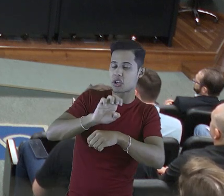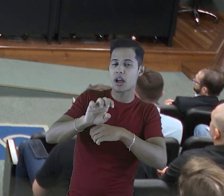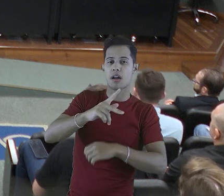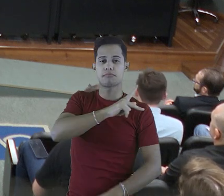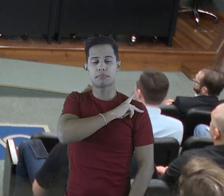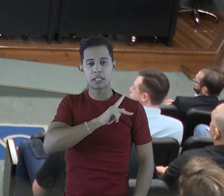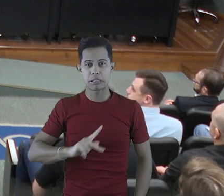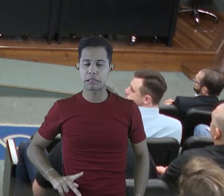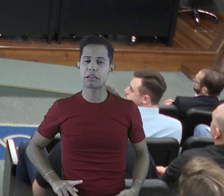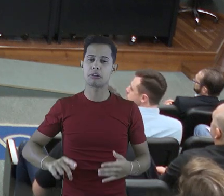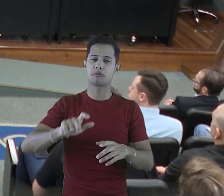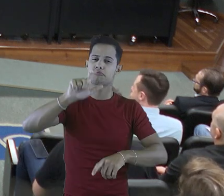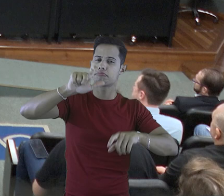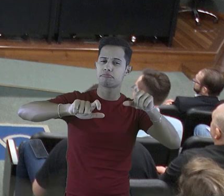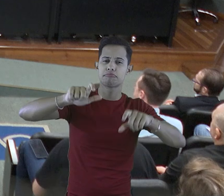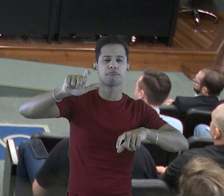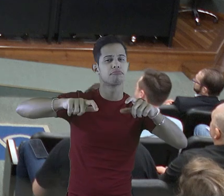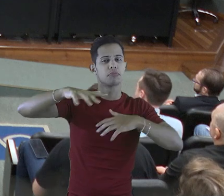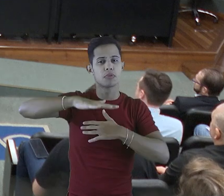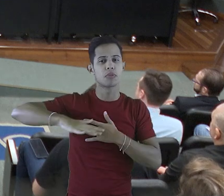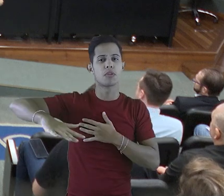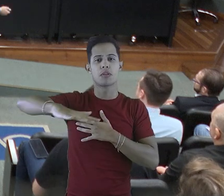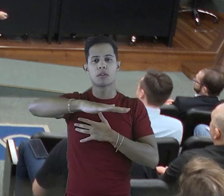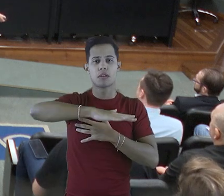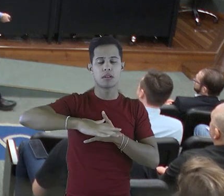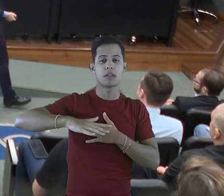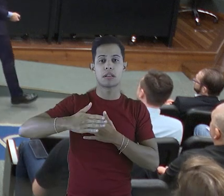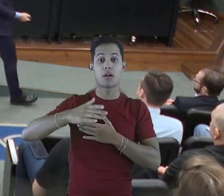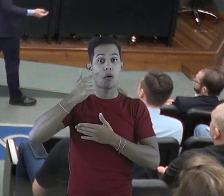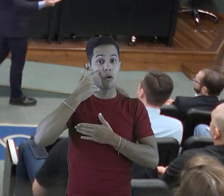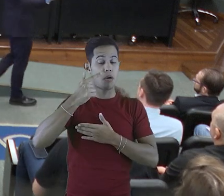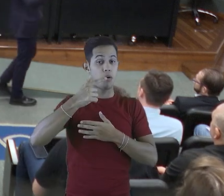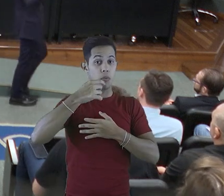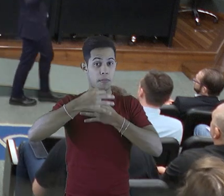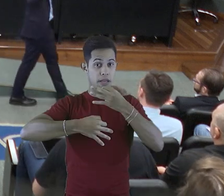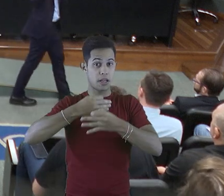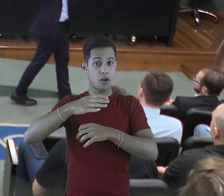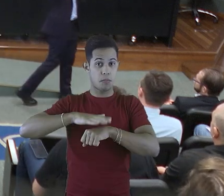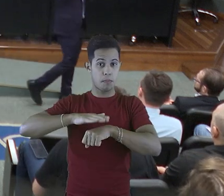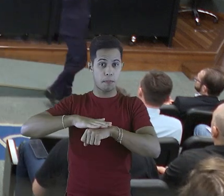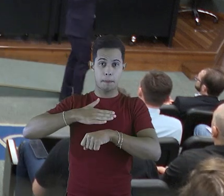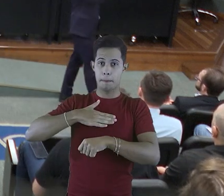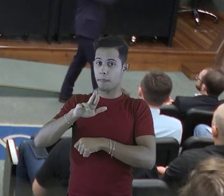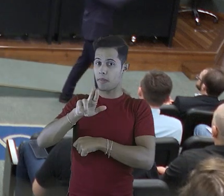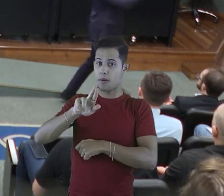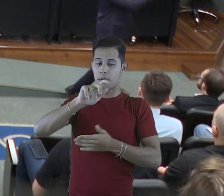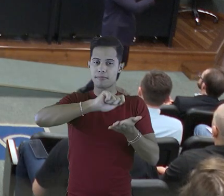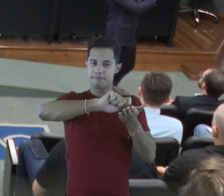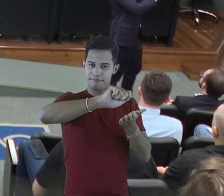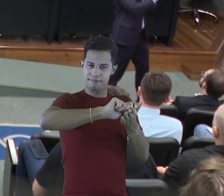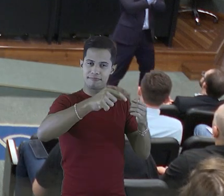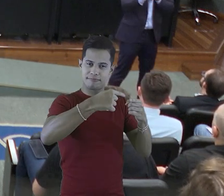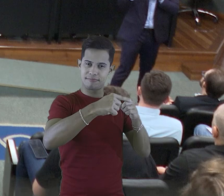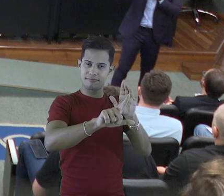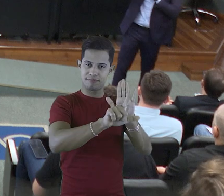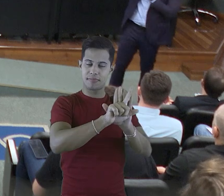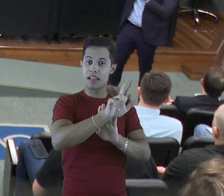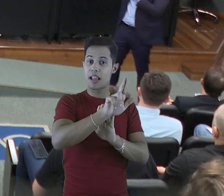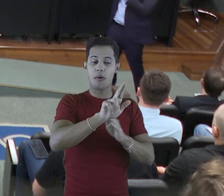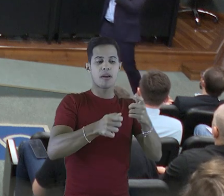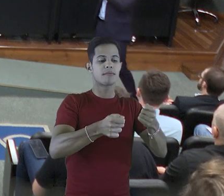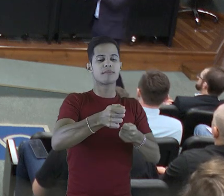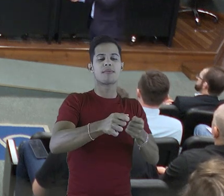Então, o estagiário, o presidente, etc e tal, por isso que eu disse que não é uma opinião. Isso está escrito lá. Então,